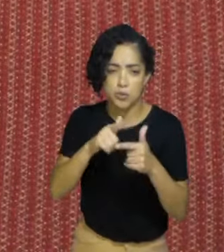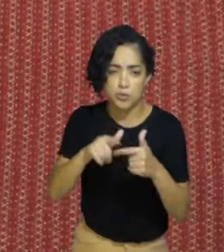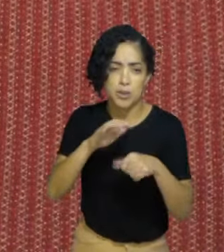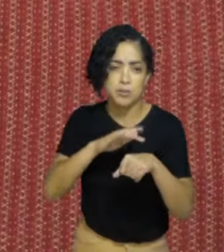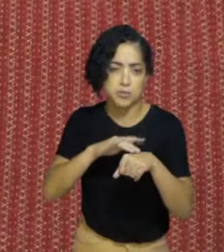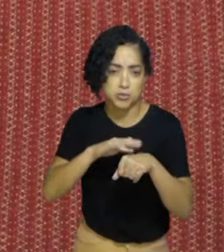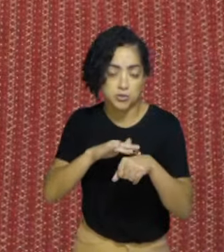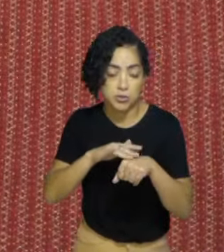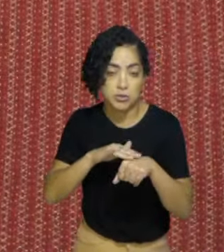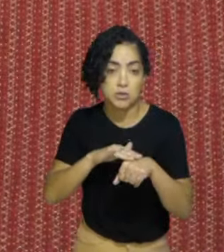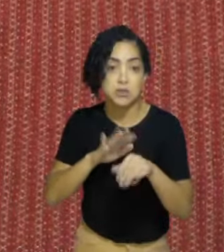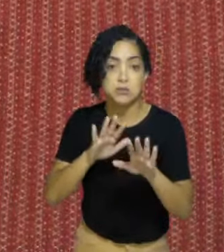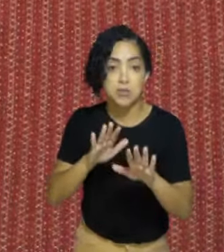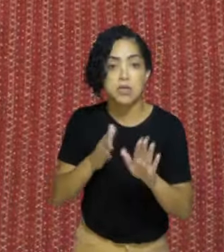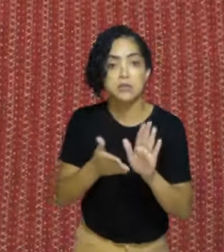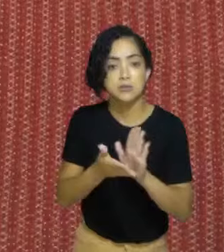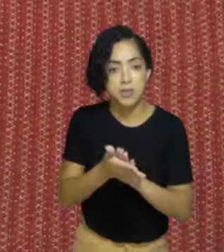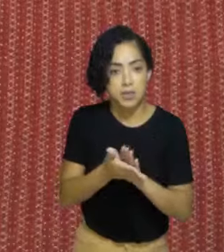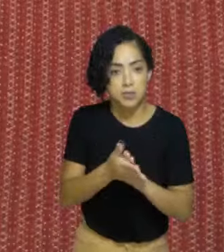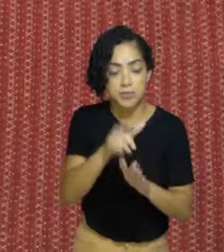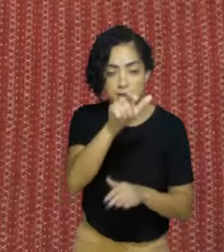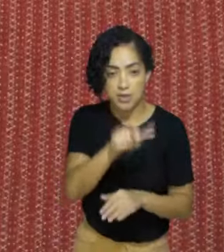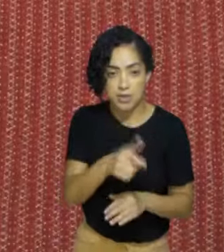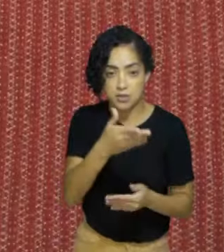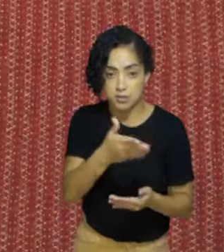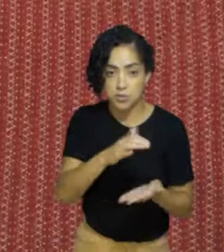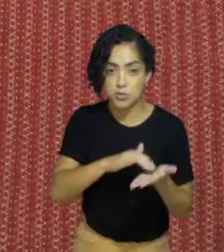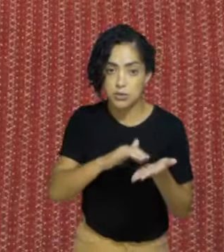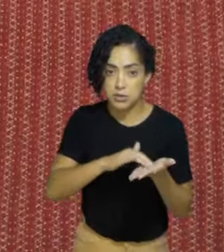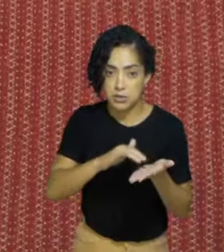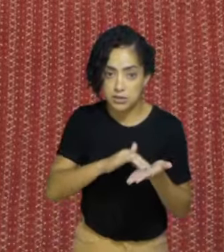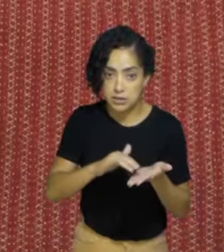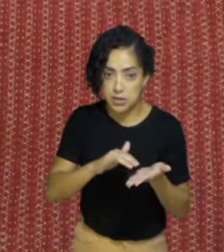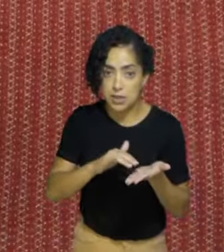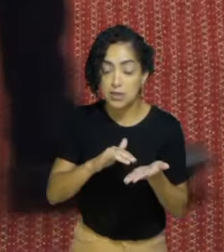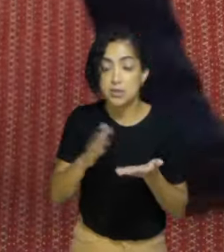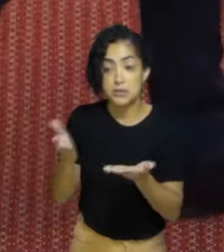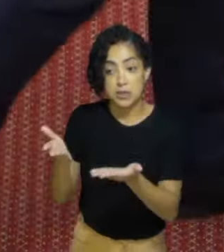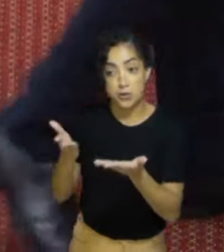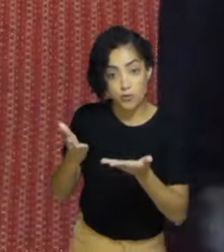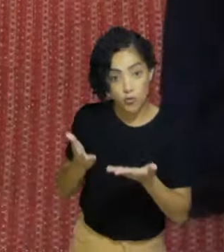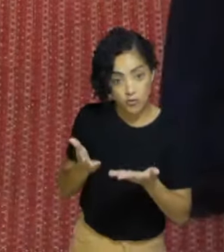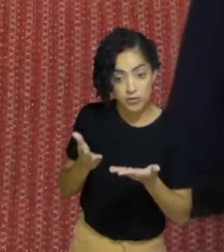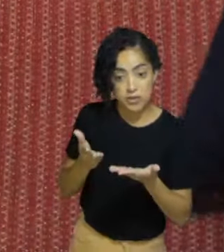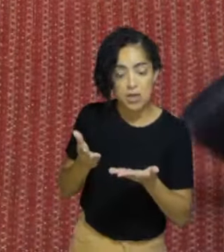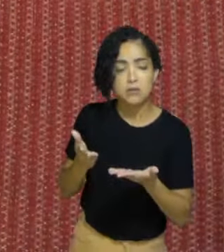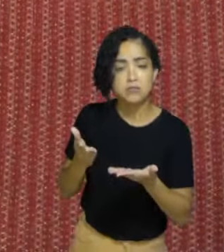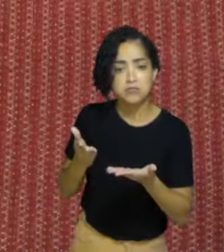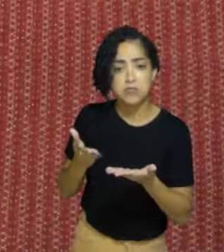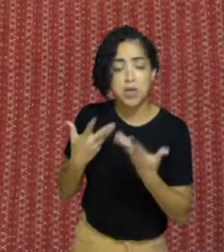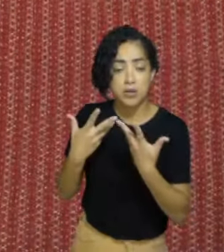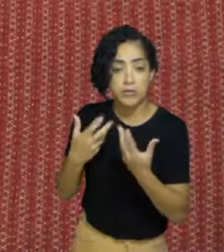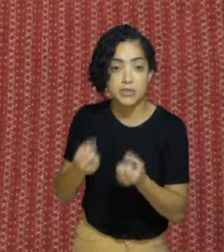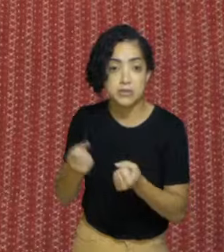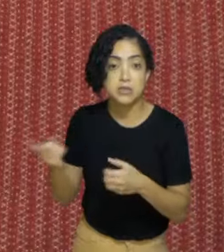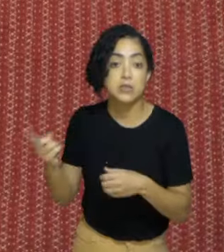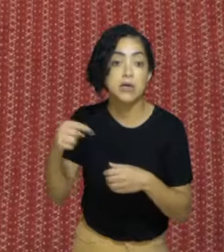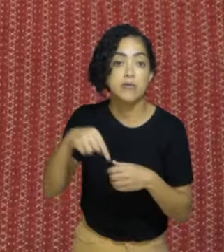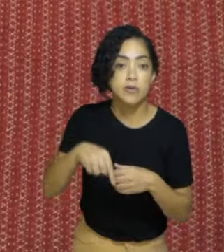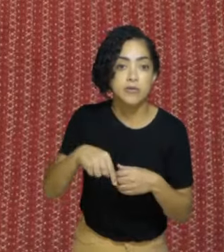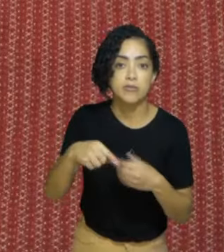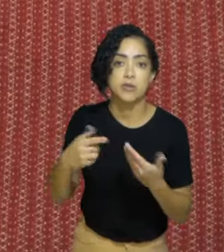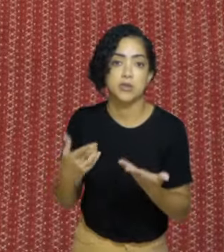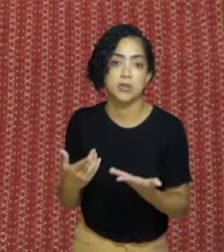parabéns à secretária Carmen. Tenho certeza que, se ela for convidada para vir aqui, vai vir. mas a gente também tem o canal direto ligado